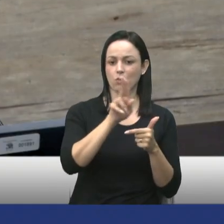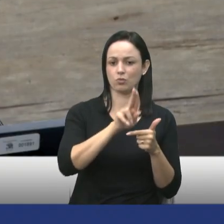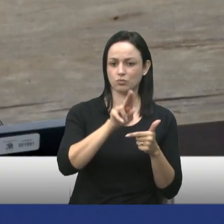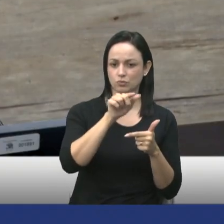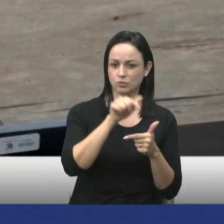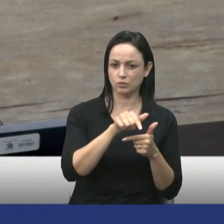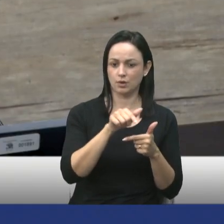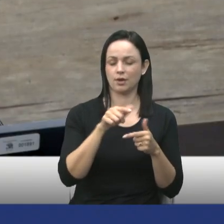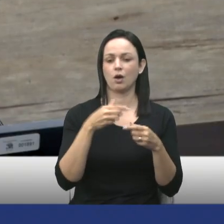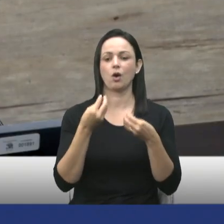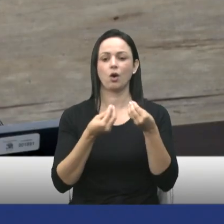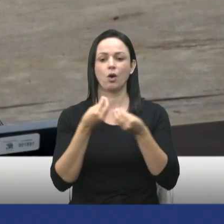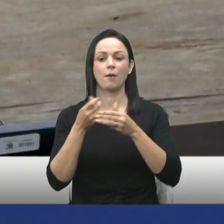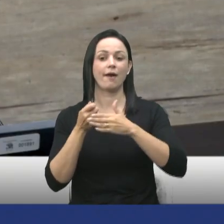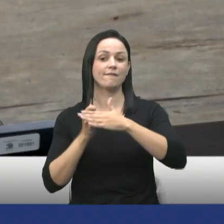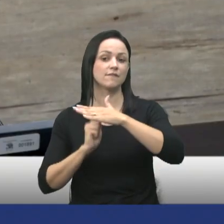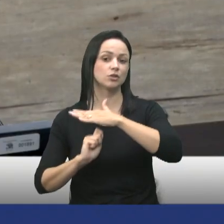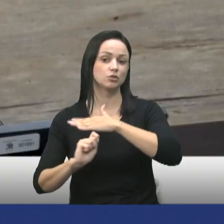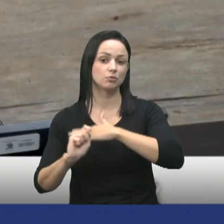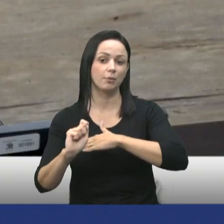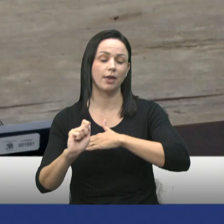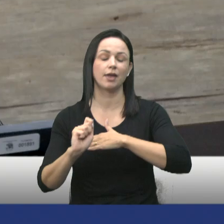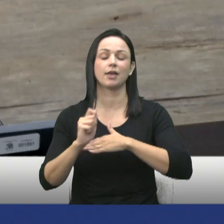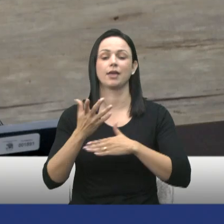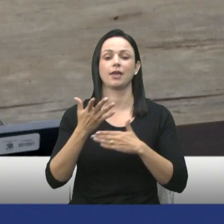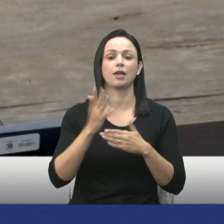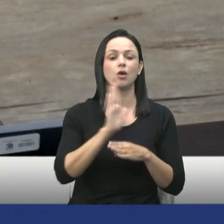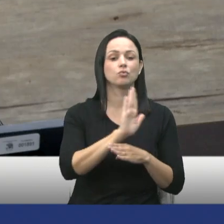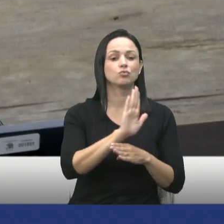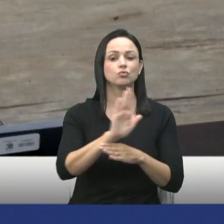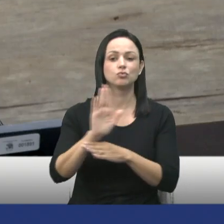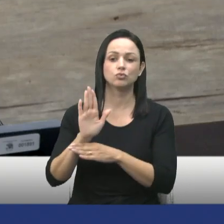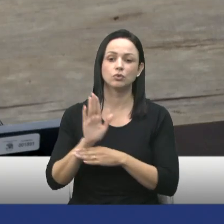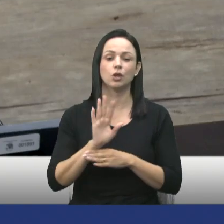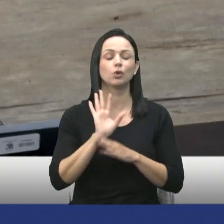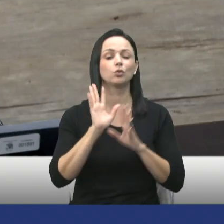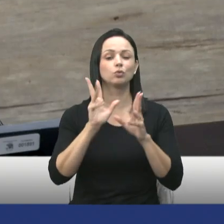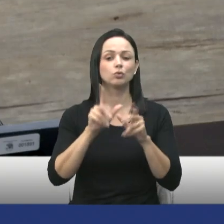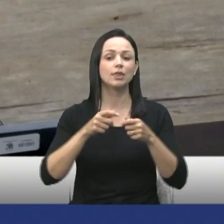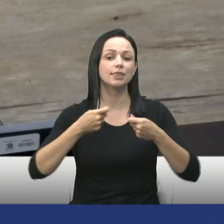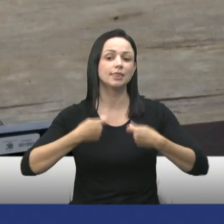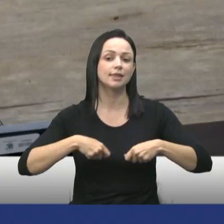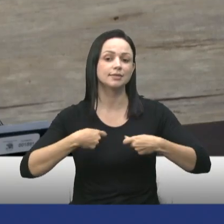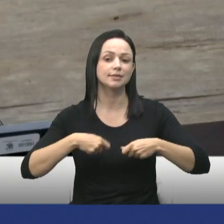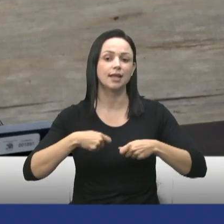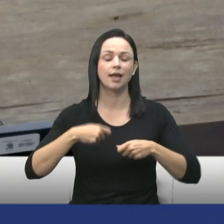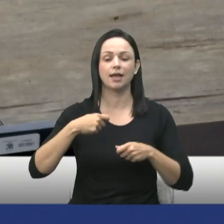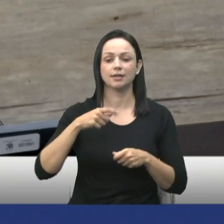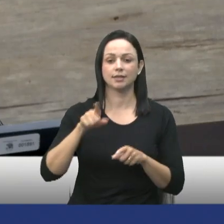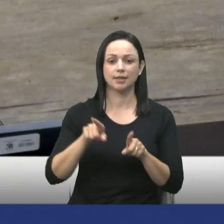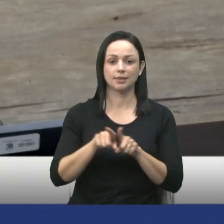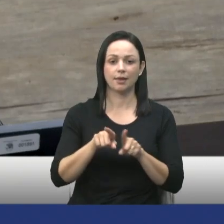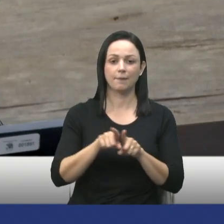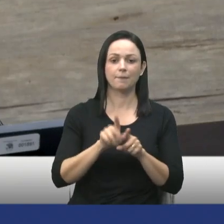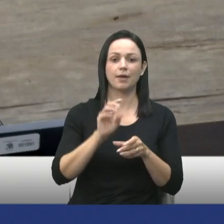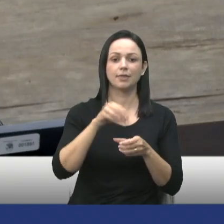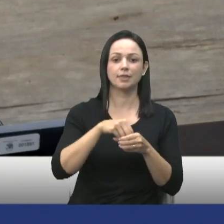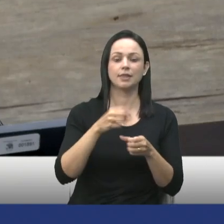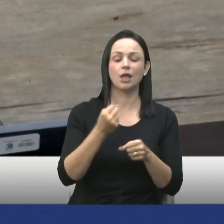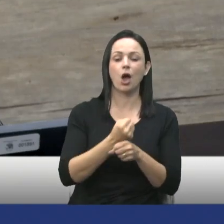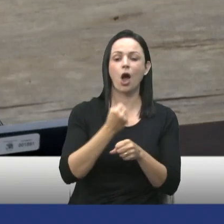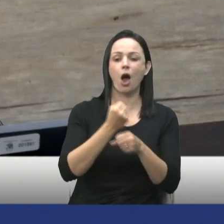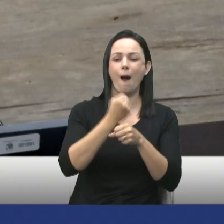aí, atendendo todas as necessidades da população, inclusive dentro das obras que estão